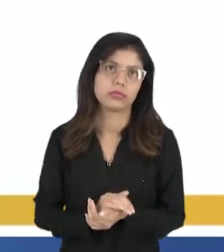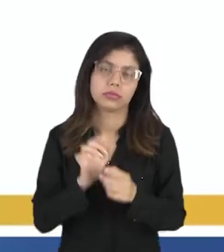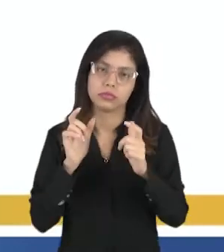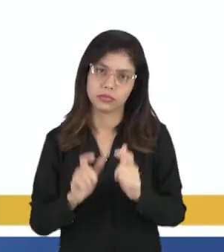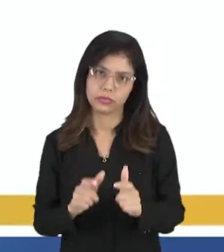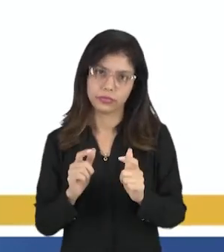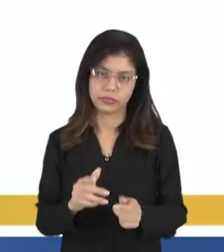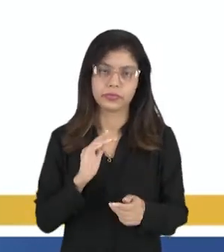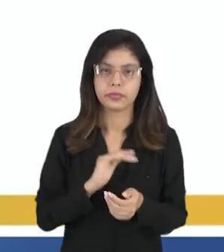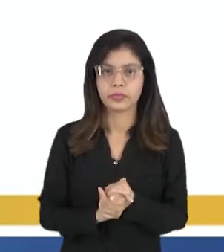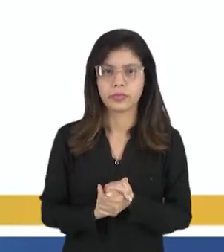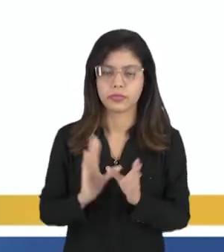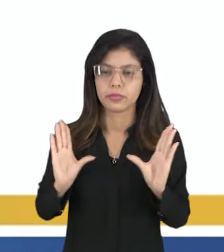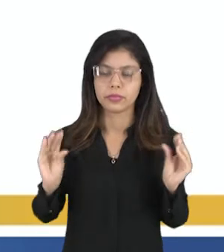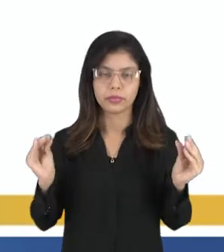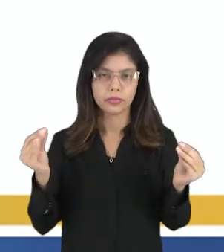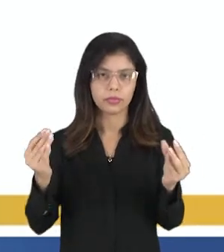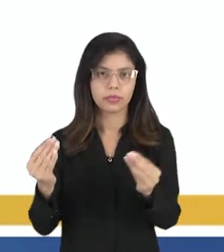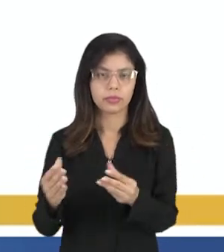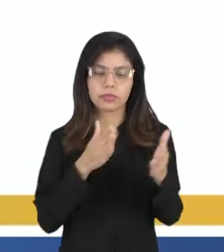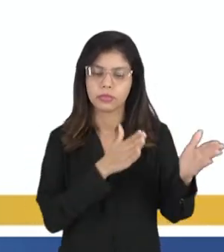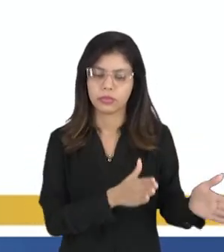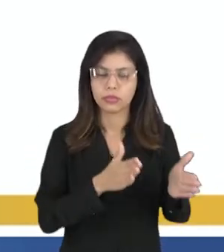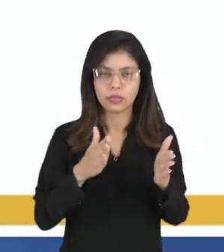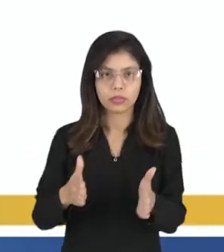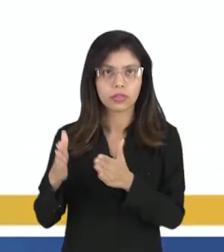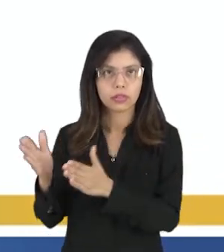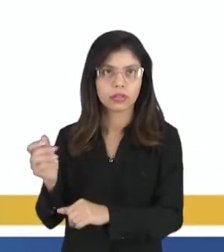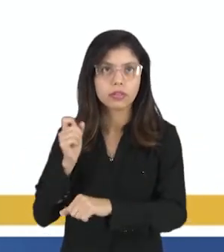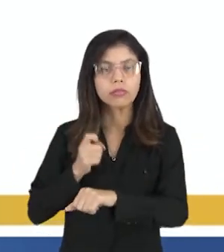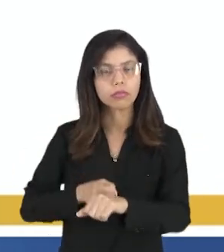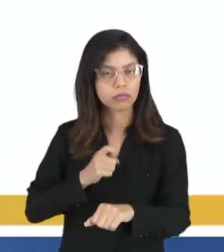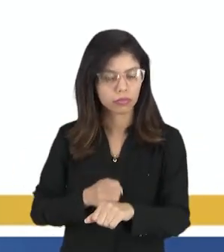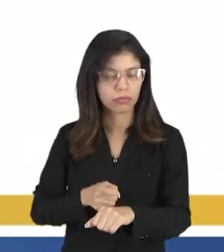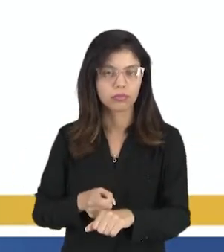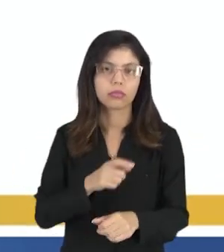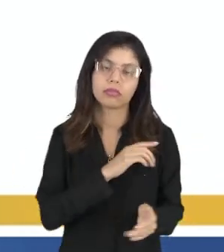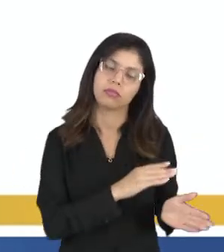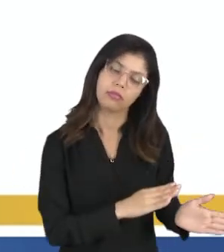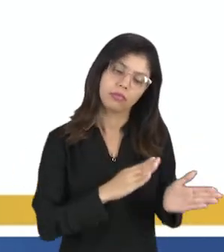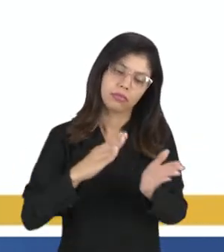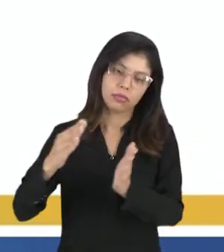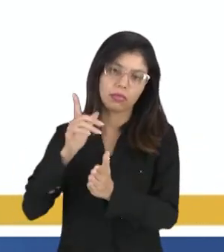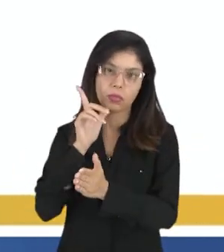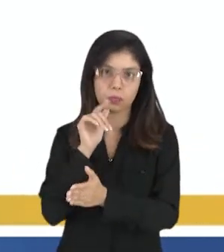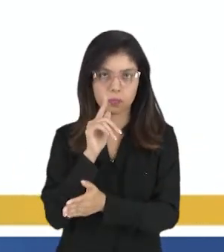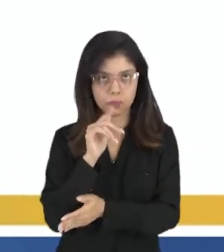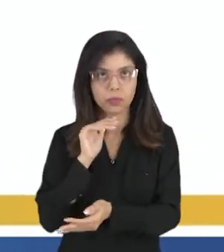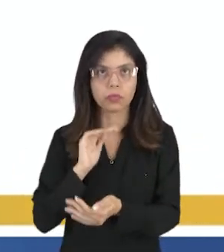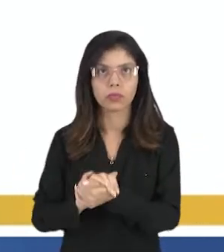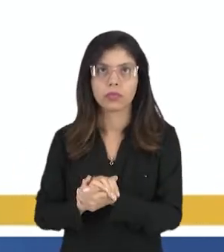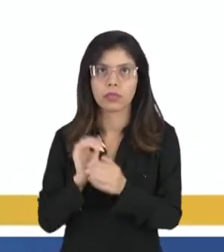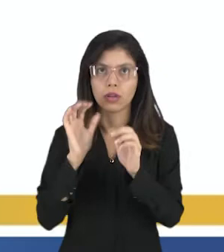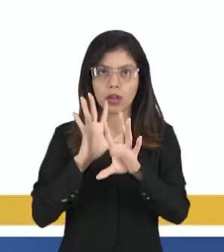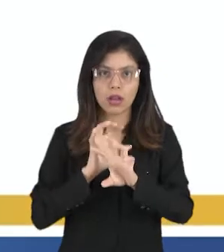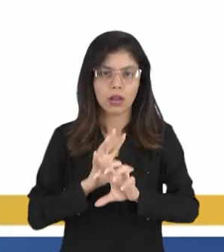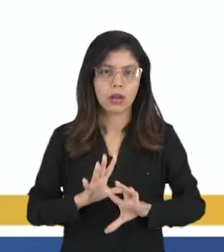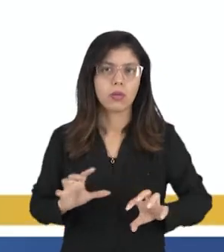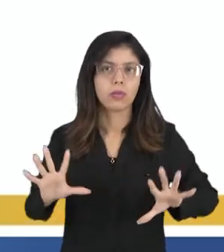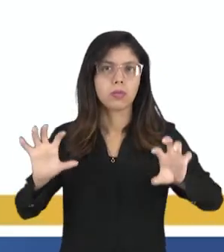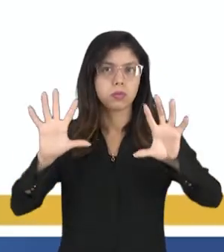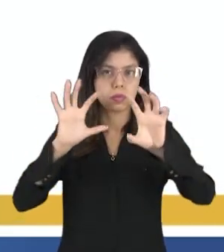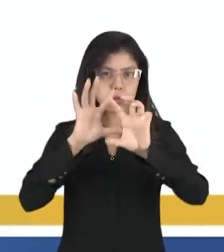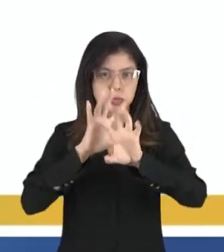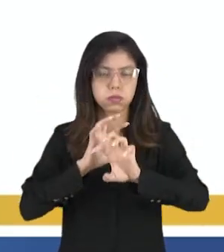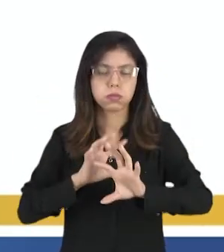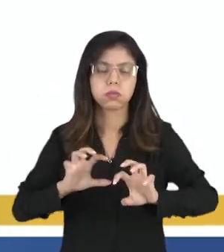onde essa substância vai passar do estado sólido para o líquido. E na ebulição, aqui, ó, a temperatura